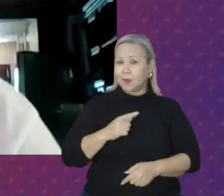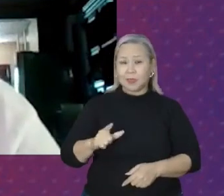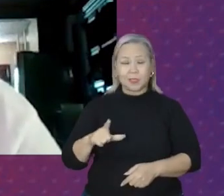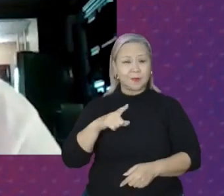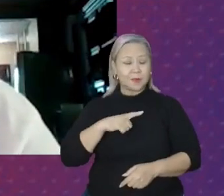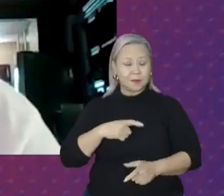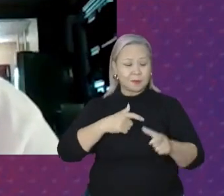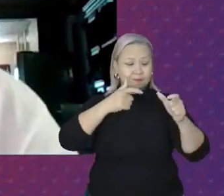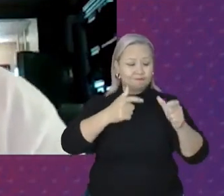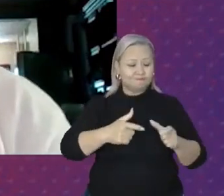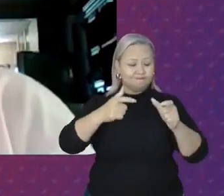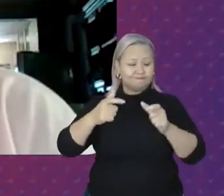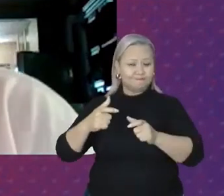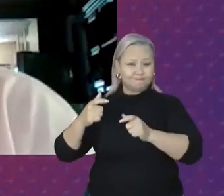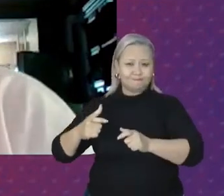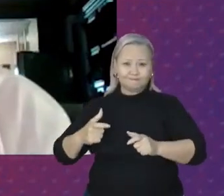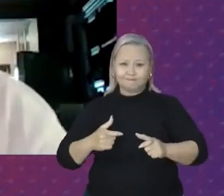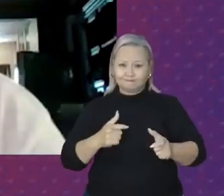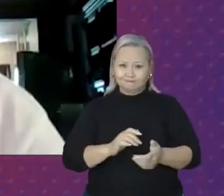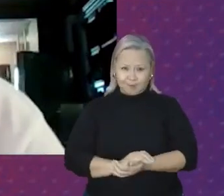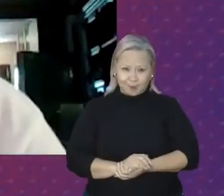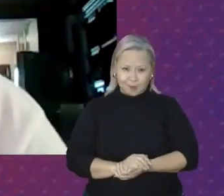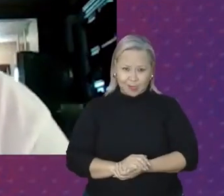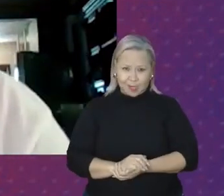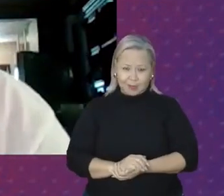todos os âmbitos. Nós sempre estivemos dentro da